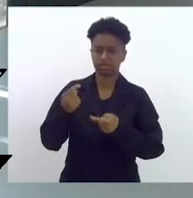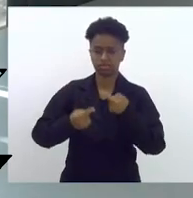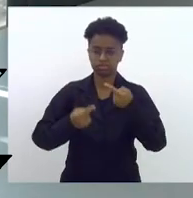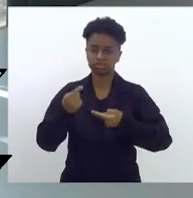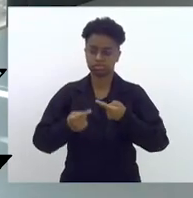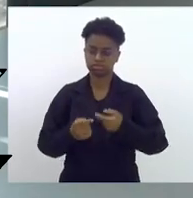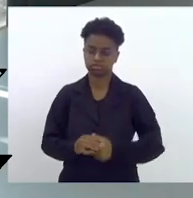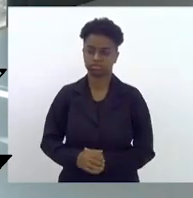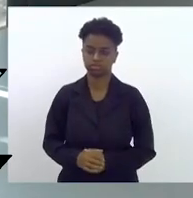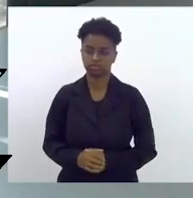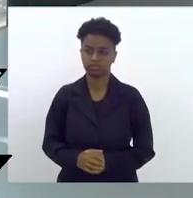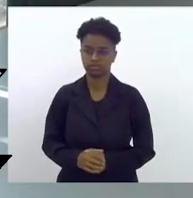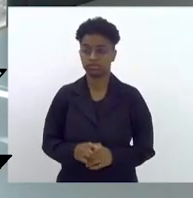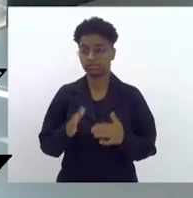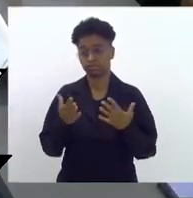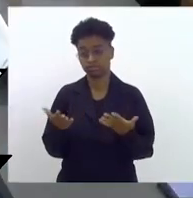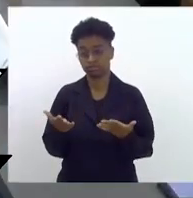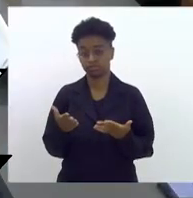deputados